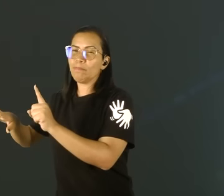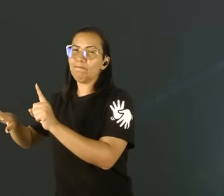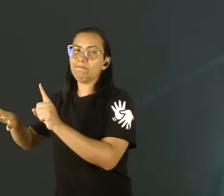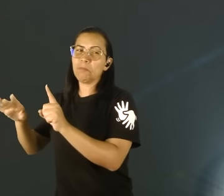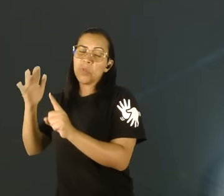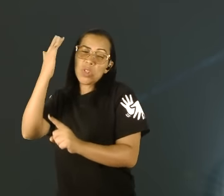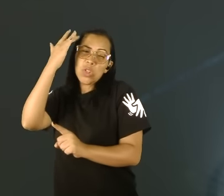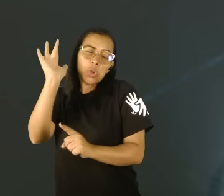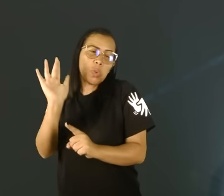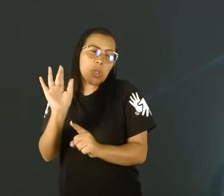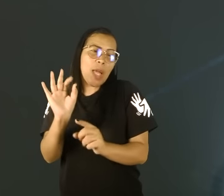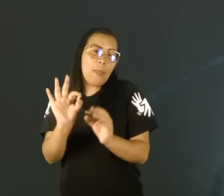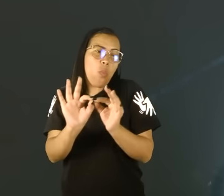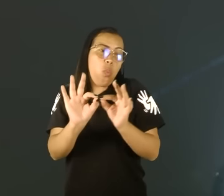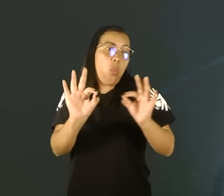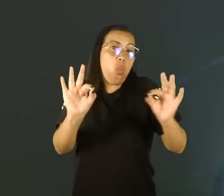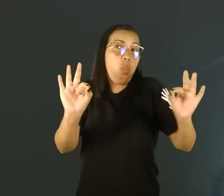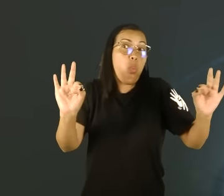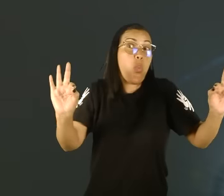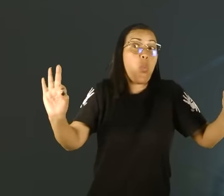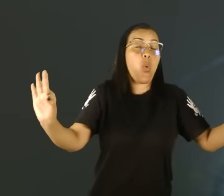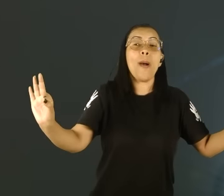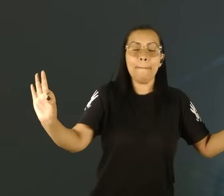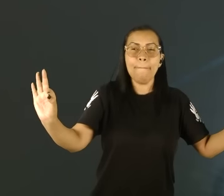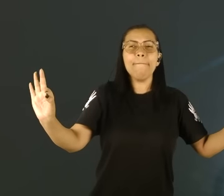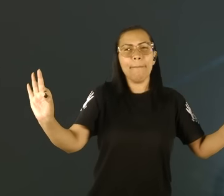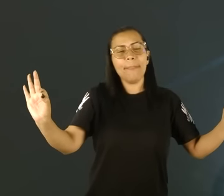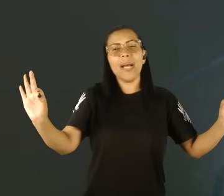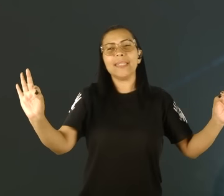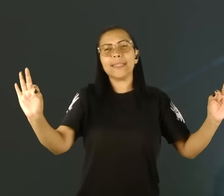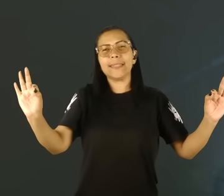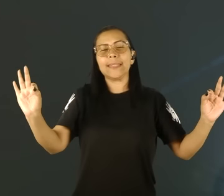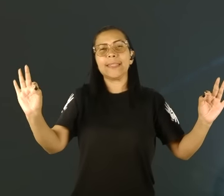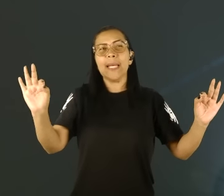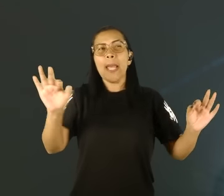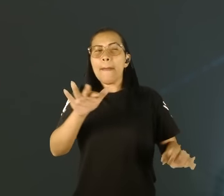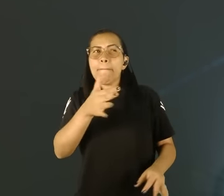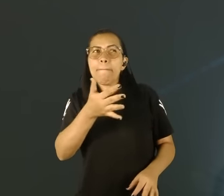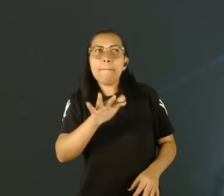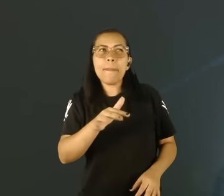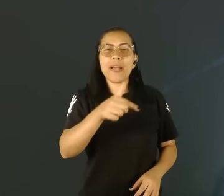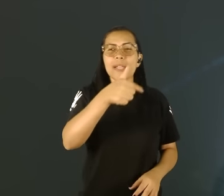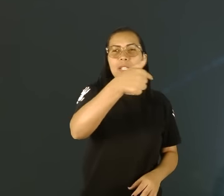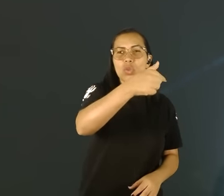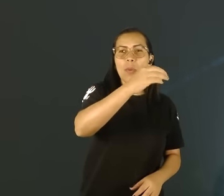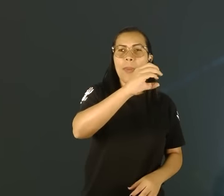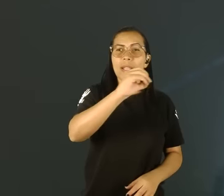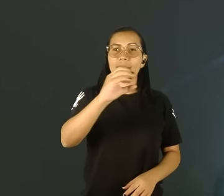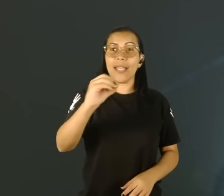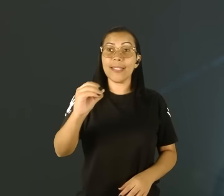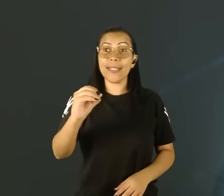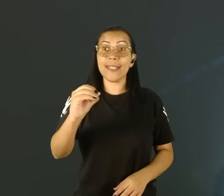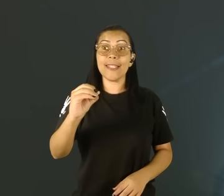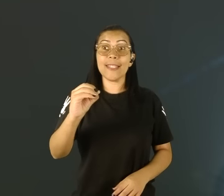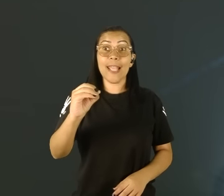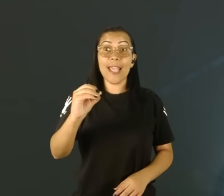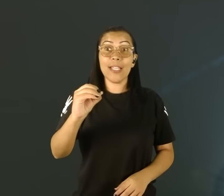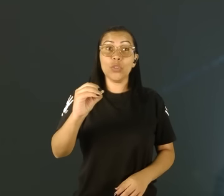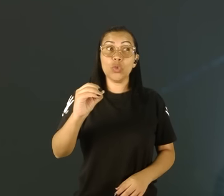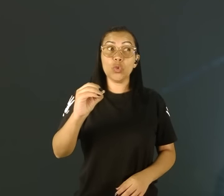mas de Berseba para Arã são aproximadamente 700 quilômetros. 700 quilômetros de carro,